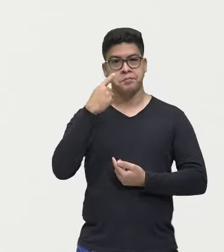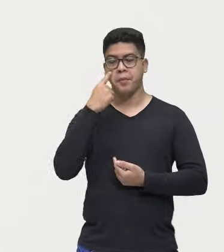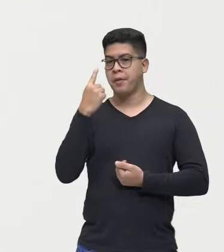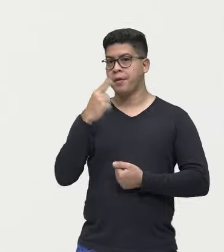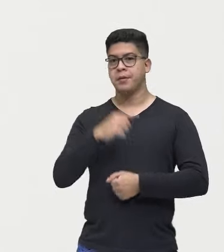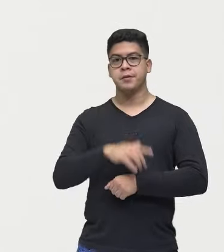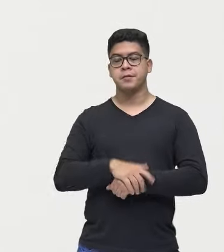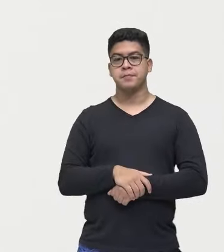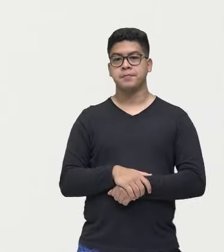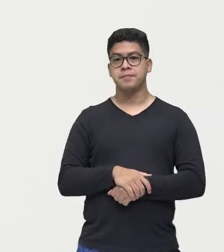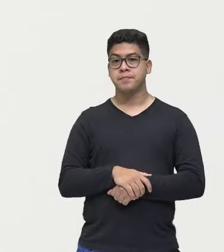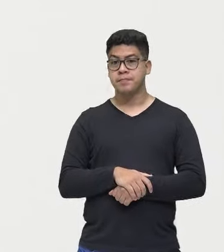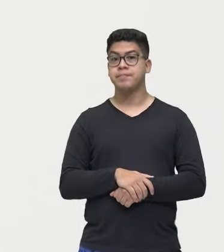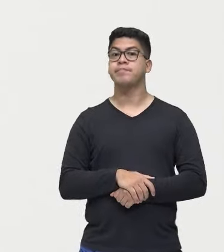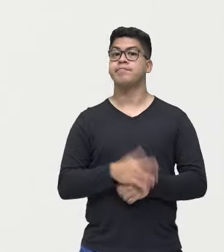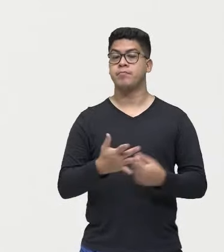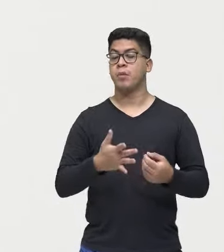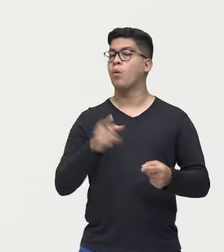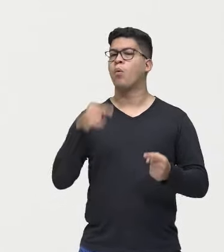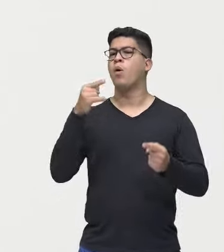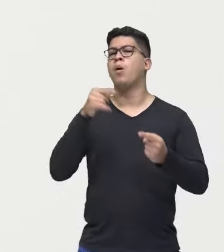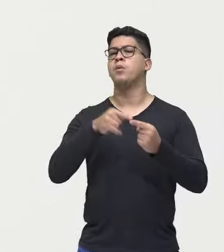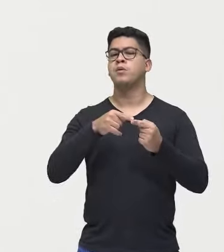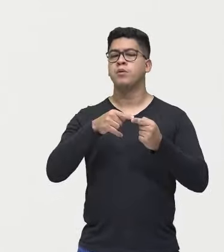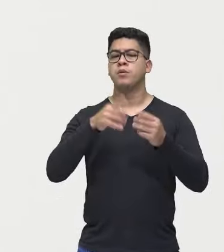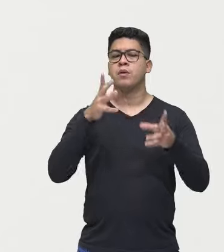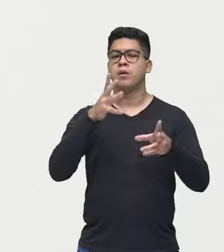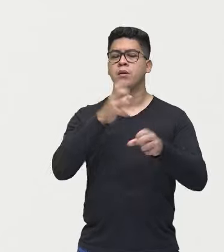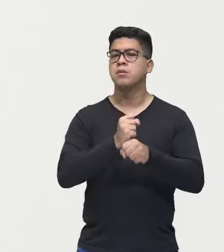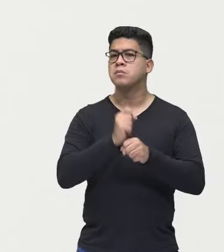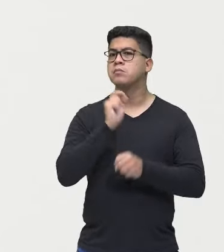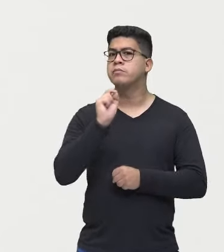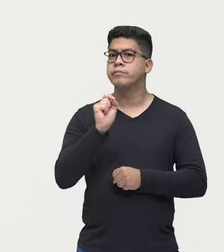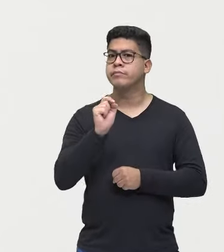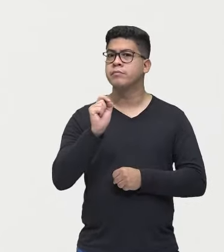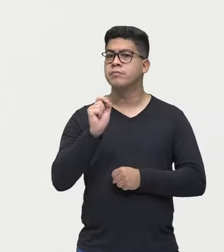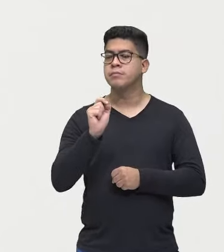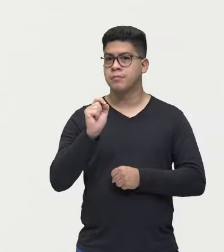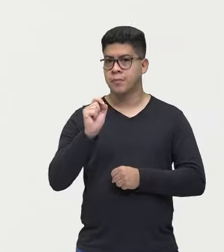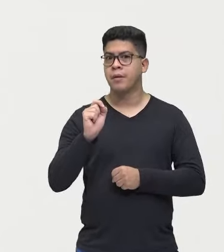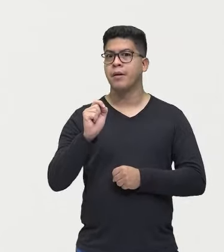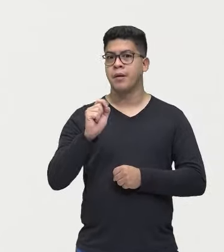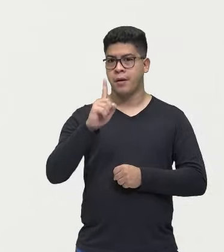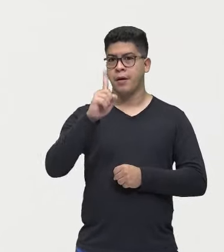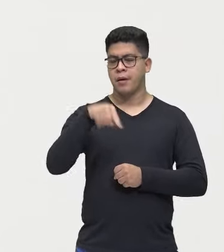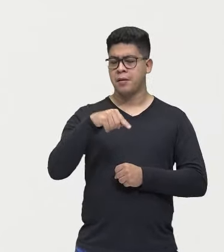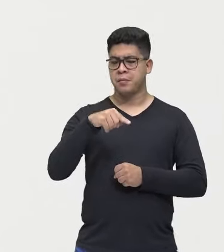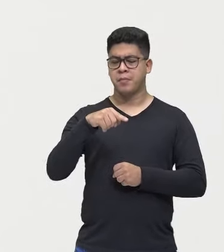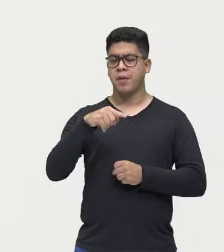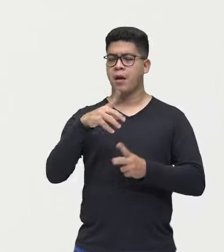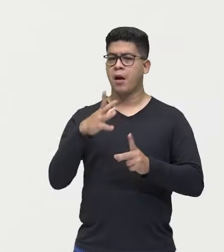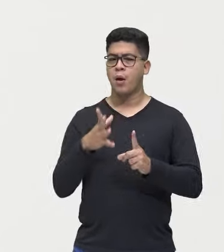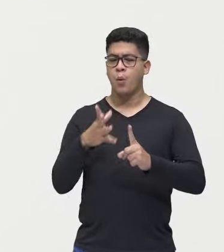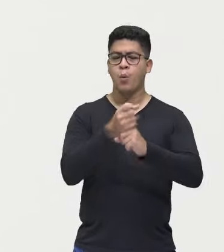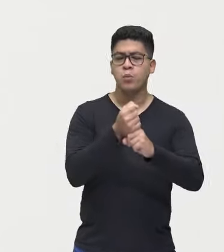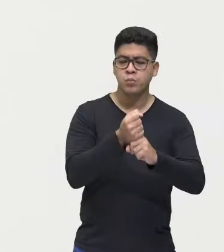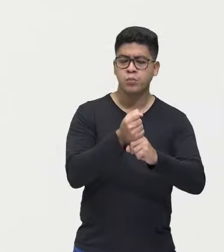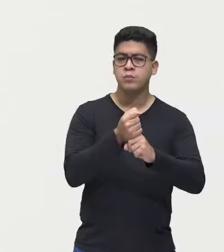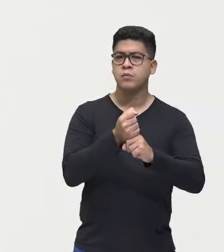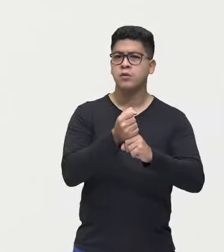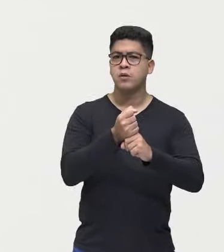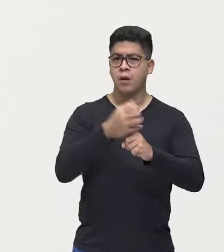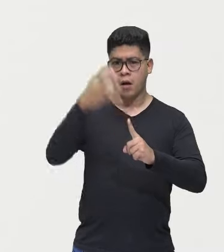o objetivo do jogo é capturar a rainha? Não, não é capturar a rainha. É dar checkmate no rei. Então